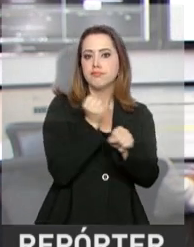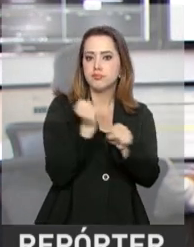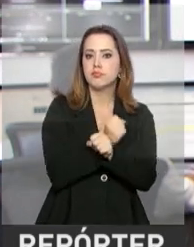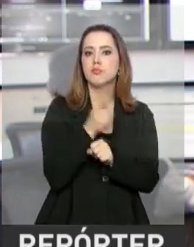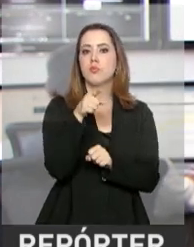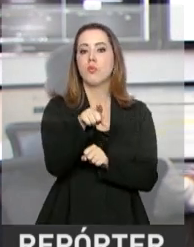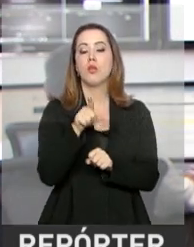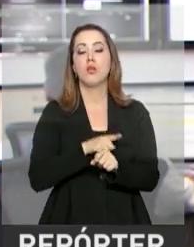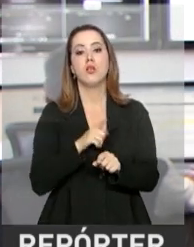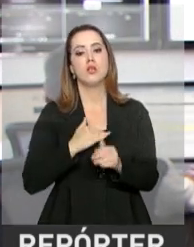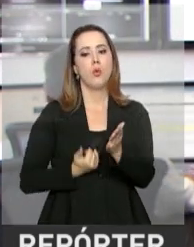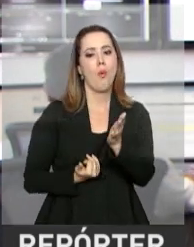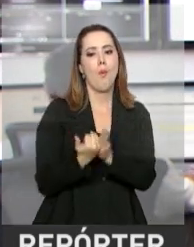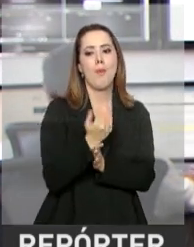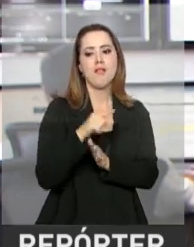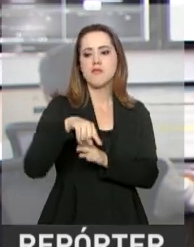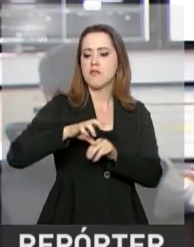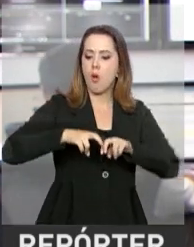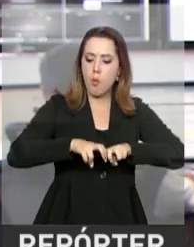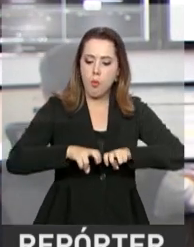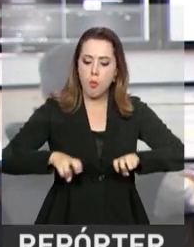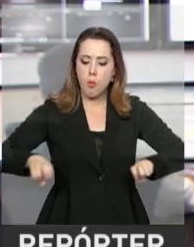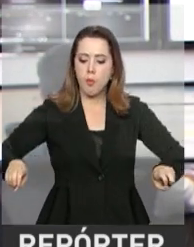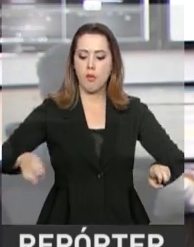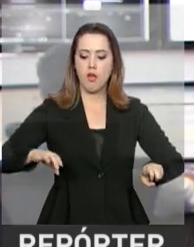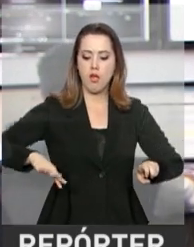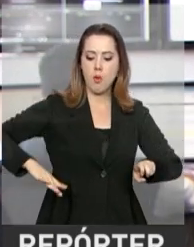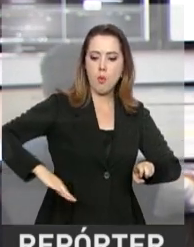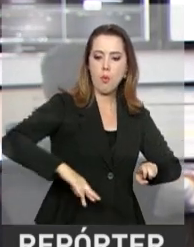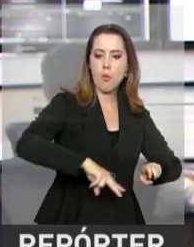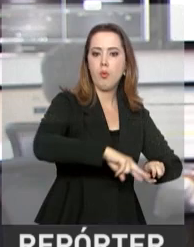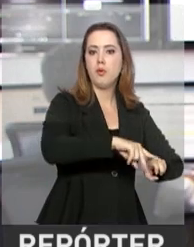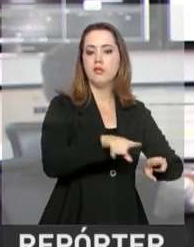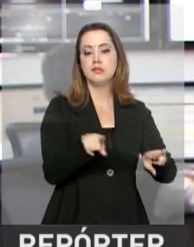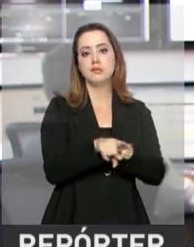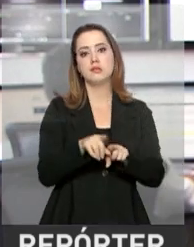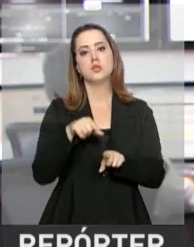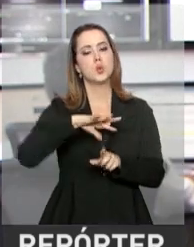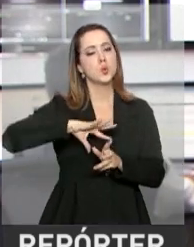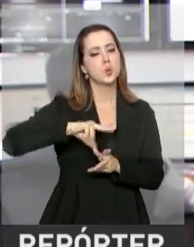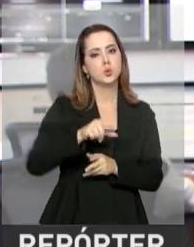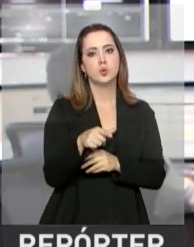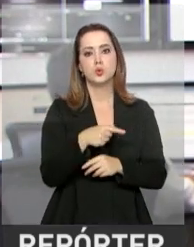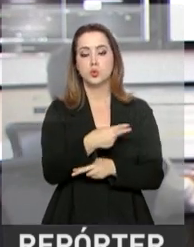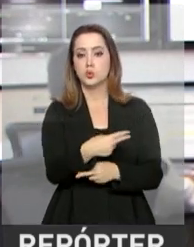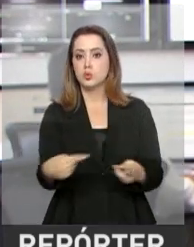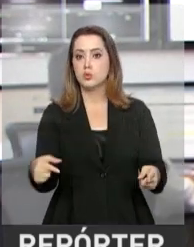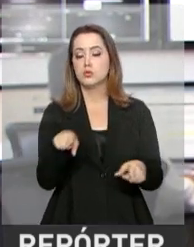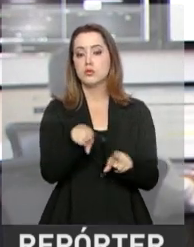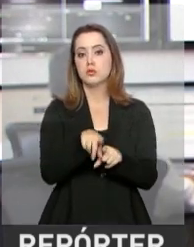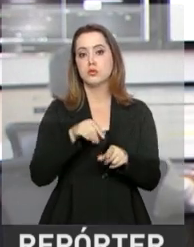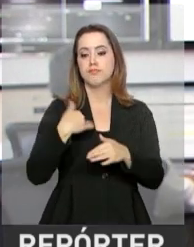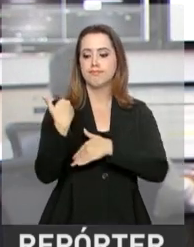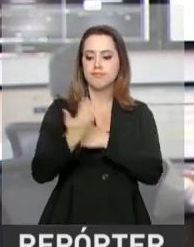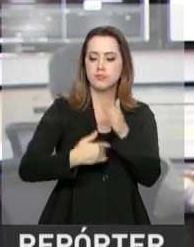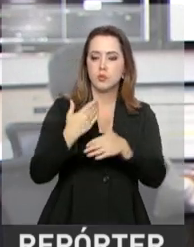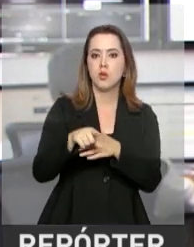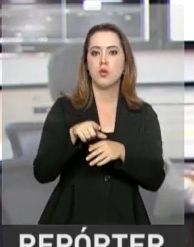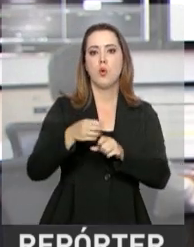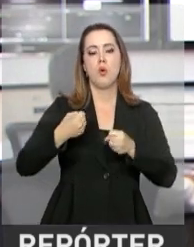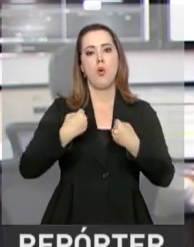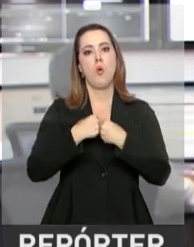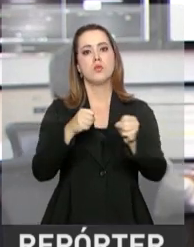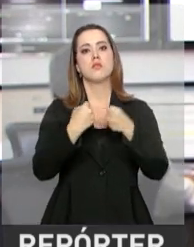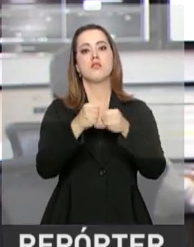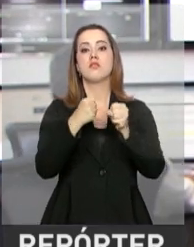Isso contempla do meio-fio, das rampas de meio-fio, da logística que integra o